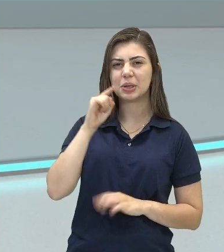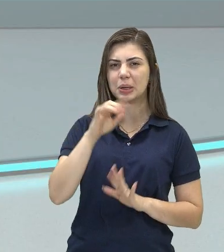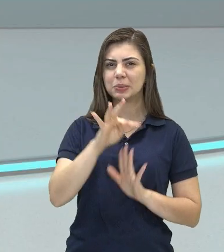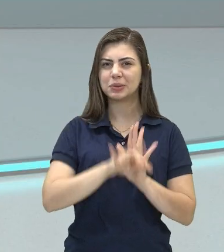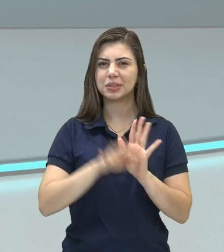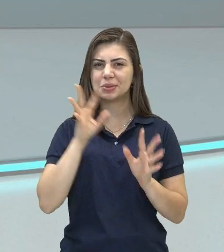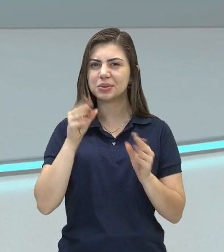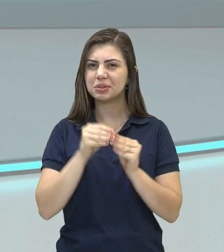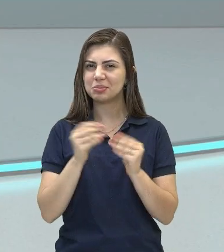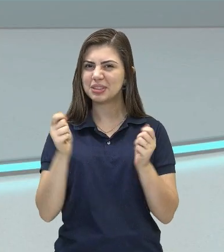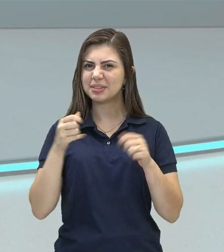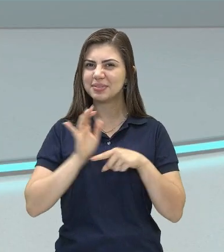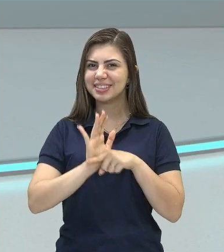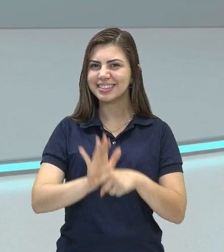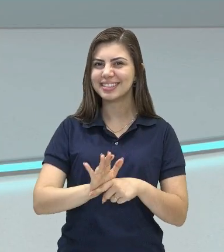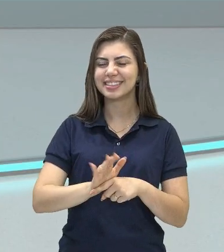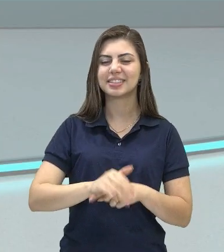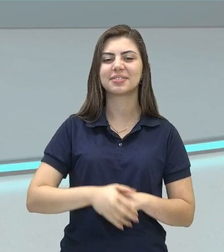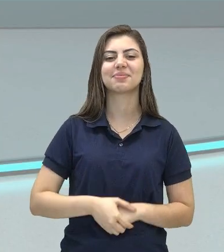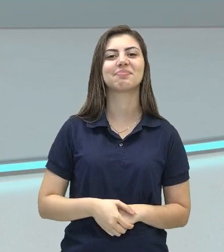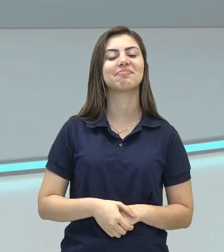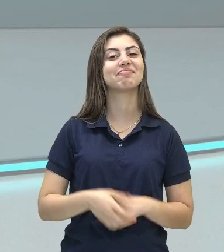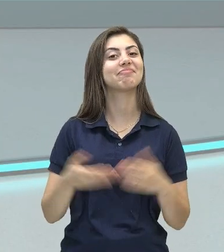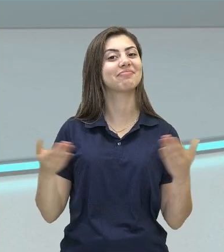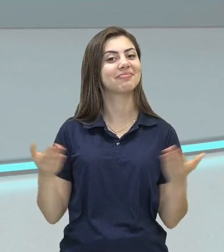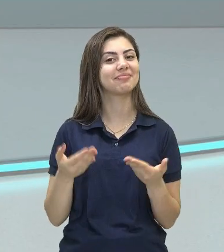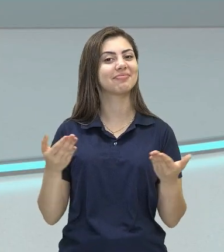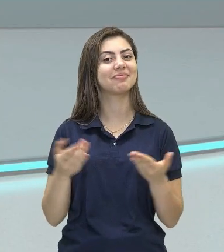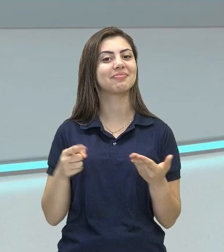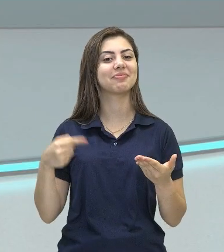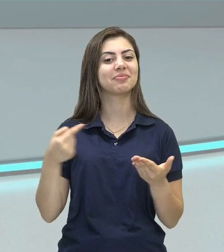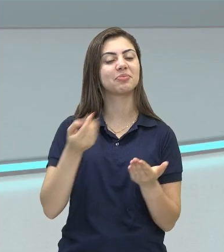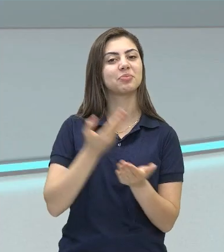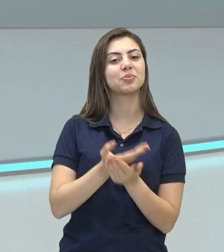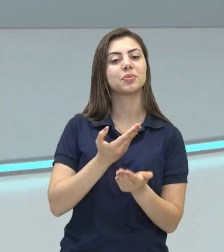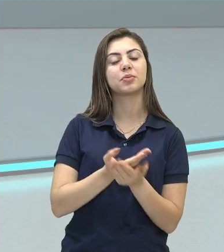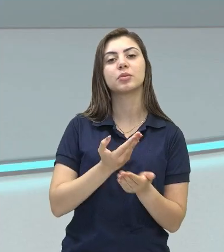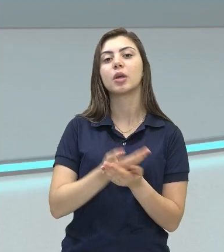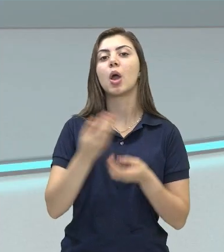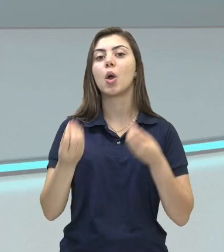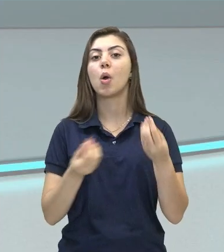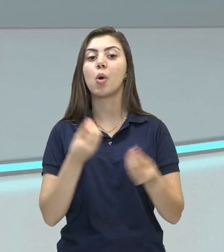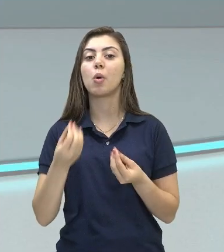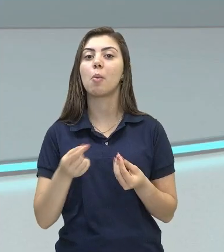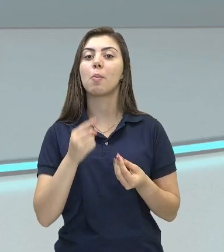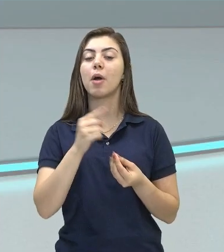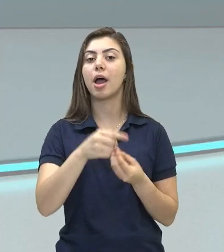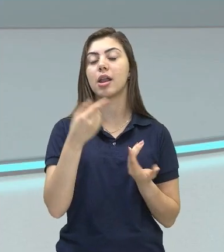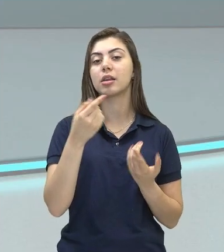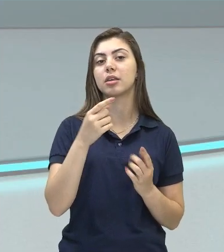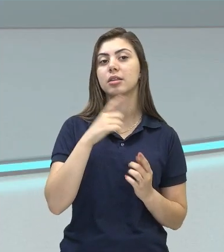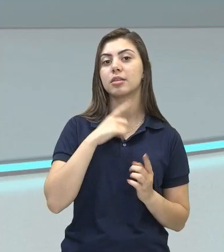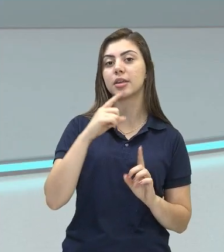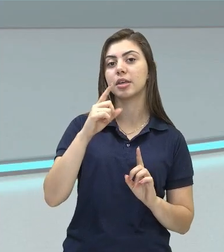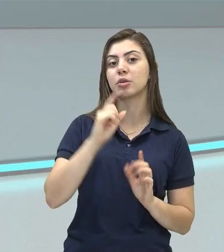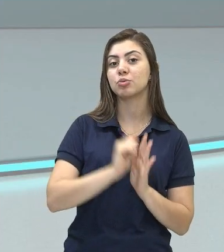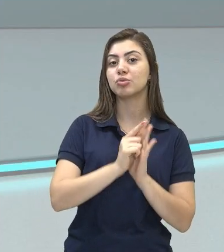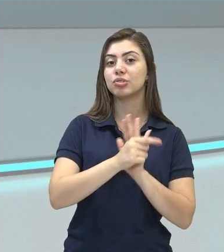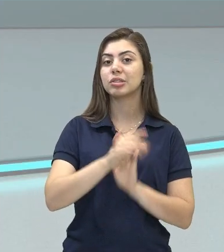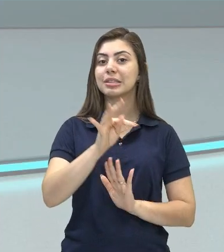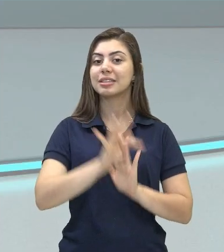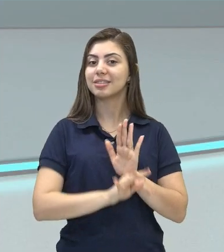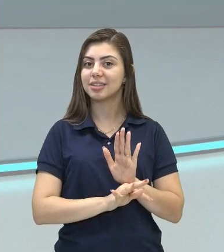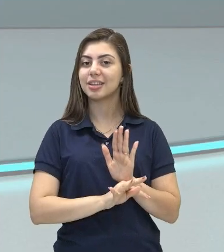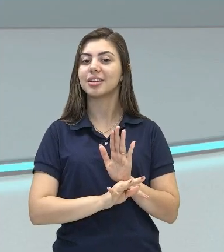fazer tudo isso? Então, vamos entender como esse gênero textual, tão presente